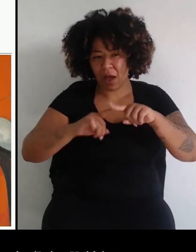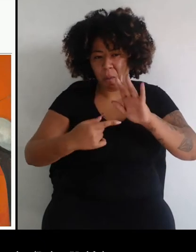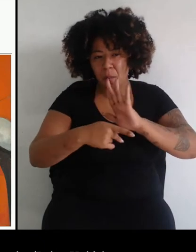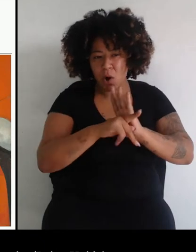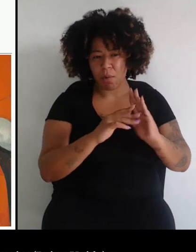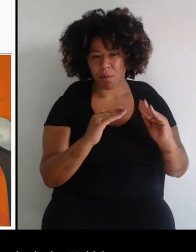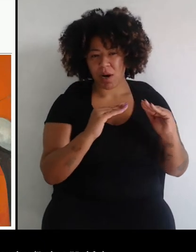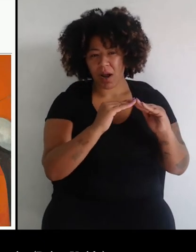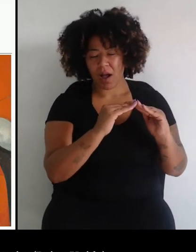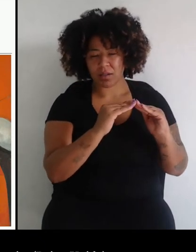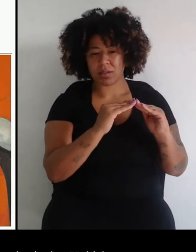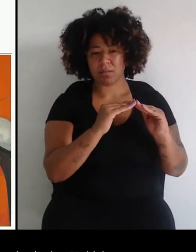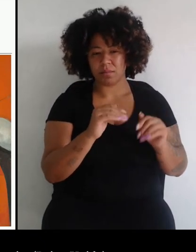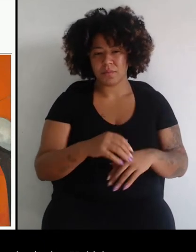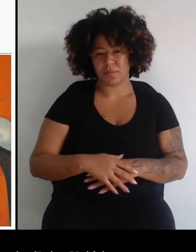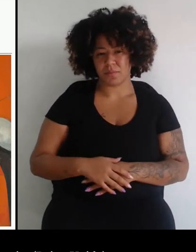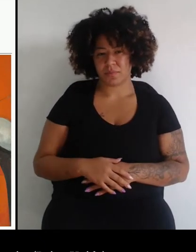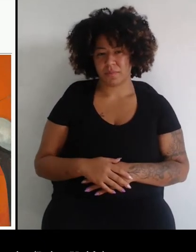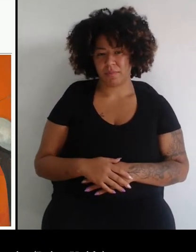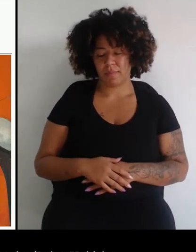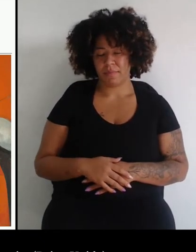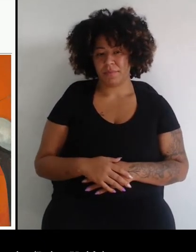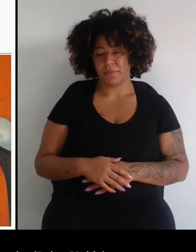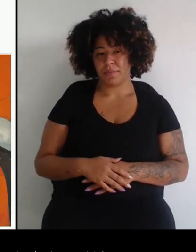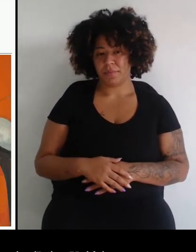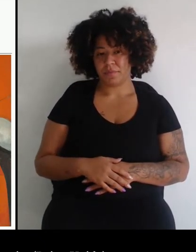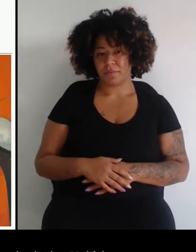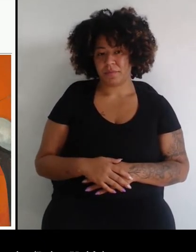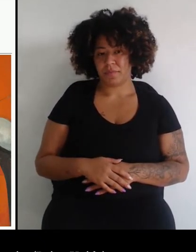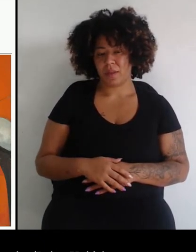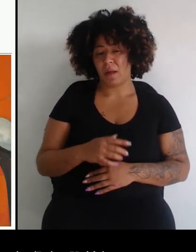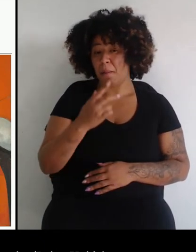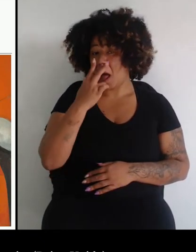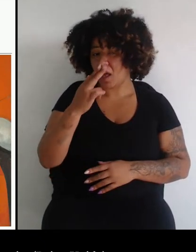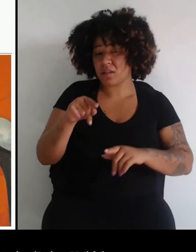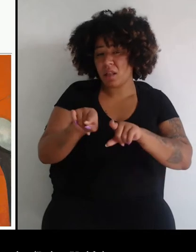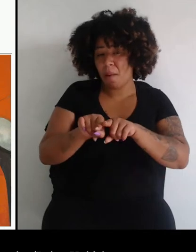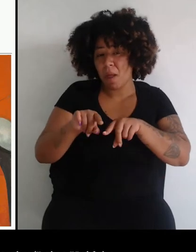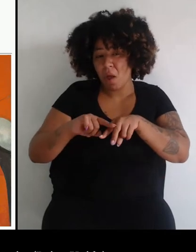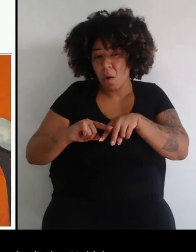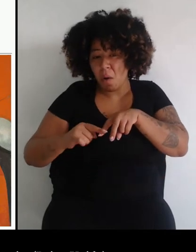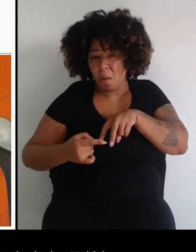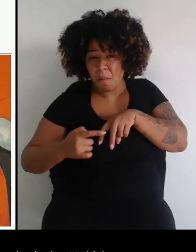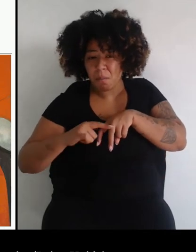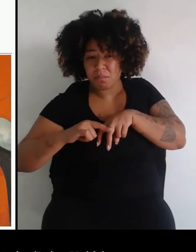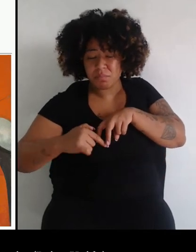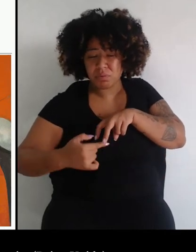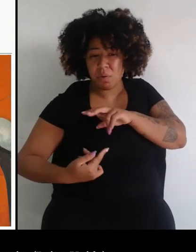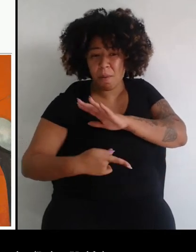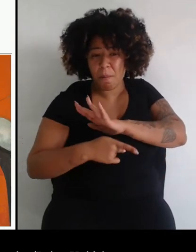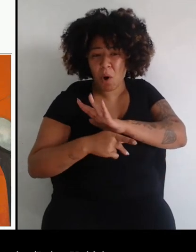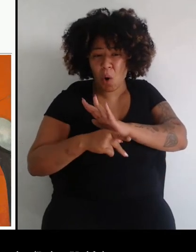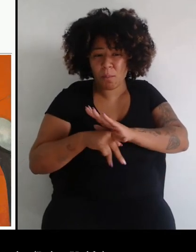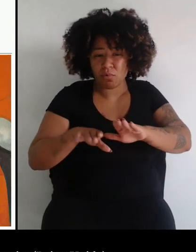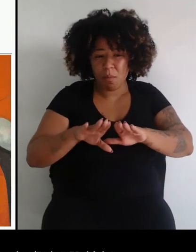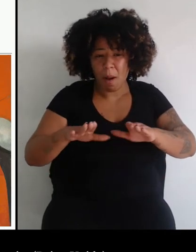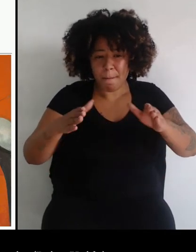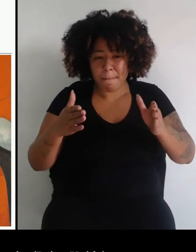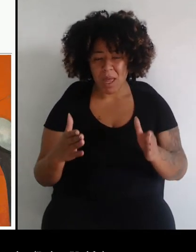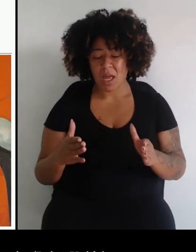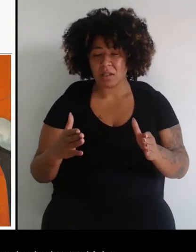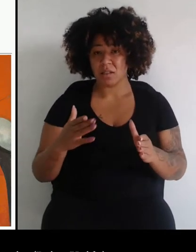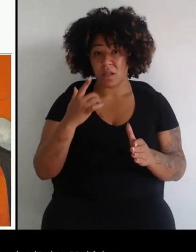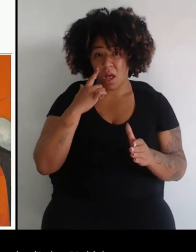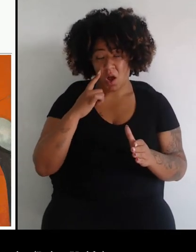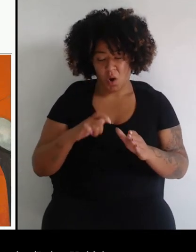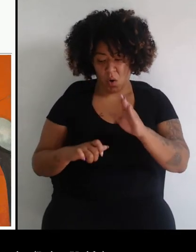parece que ter parece que tem umas pernas que parecem os cavaletes à direita de fato essa figura